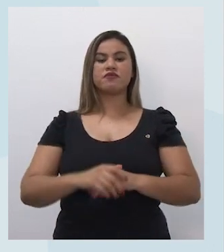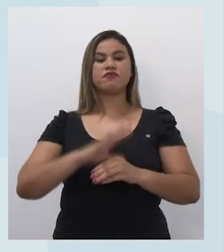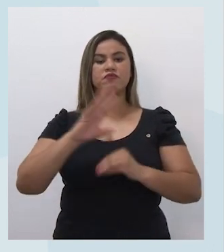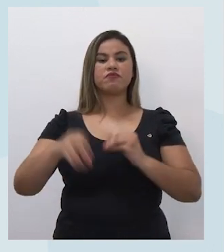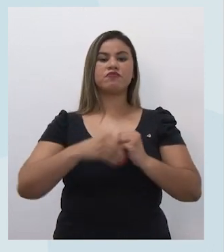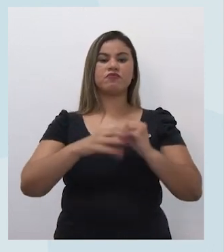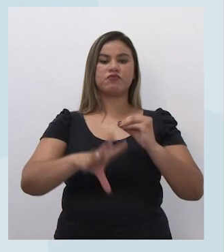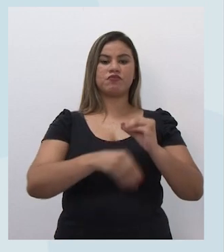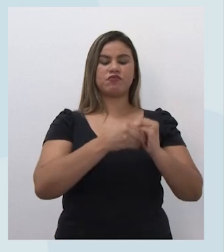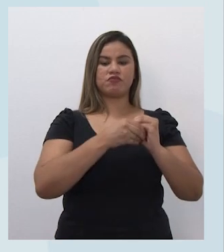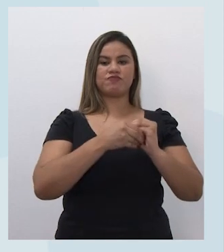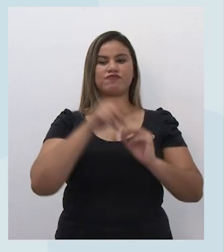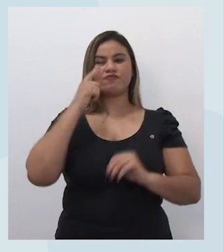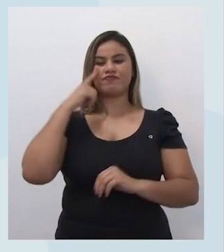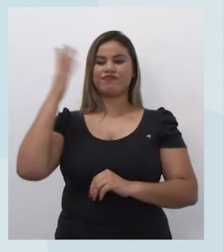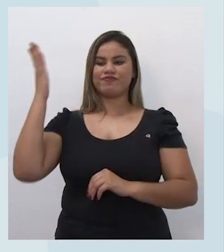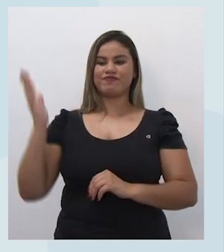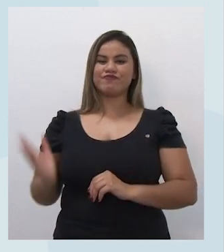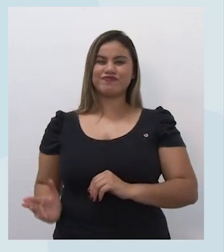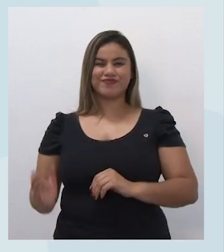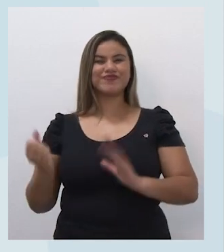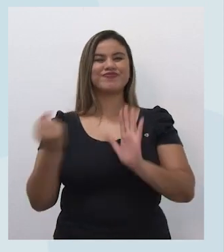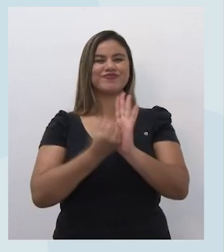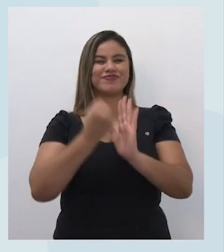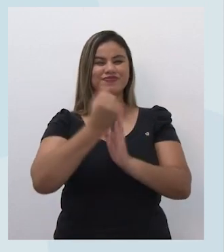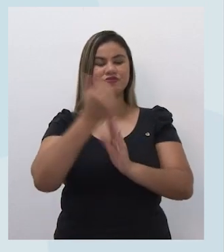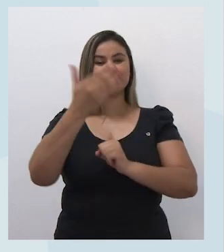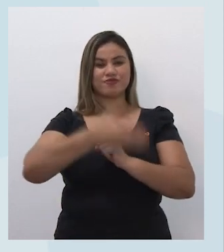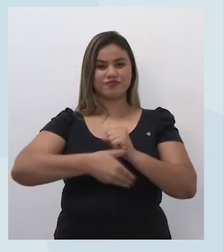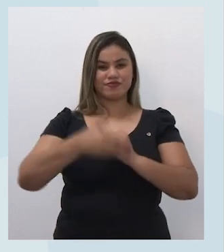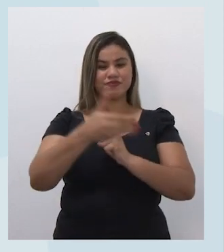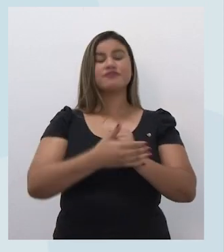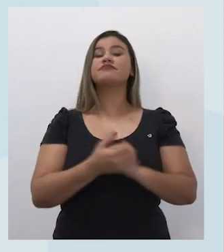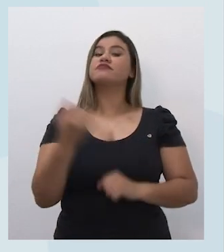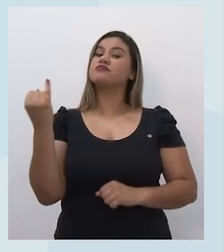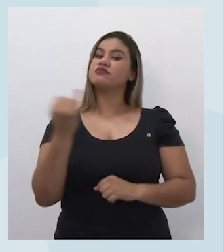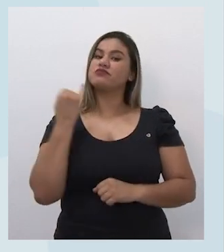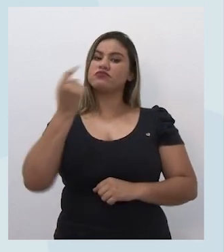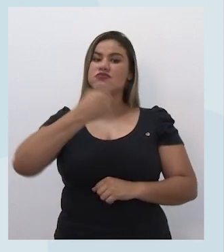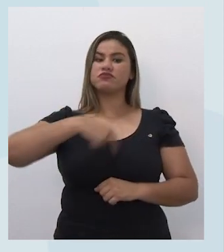Aí está a estrutura desse documento. E é muito importante que nós